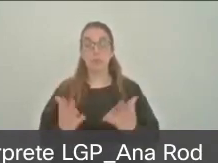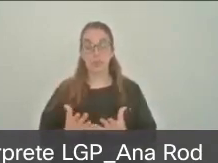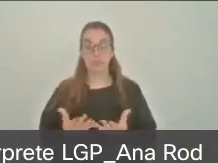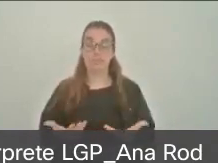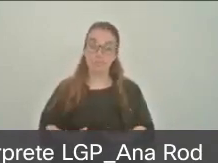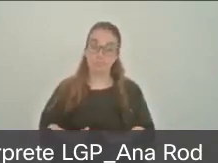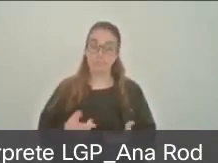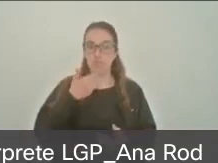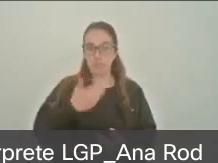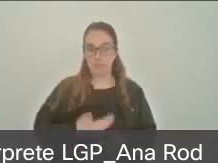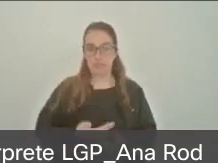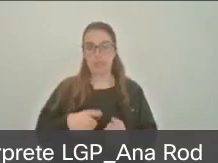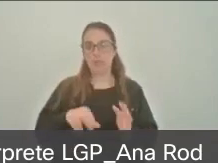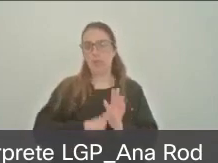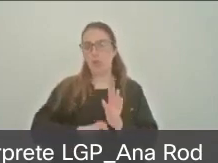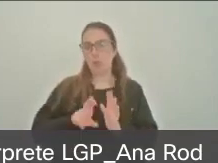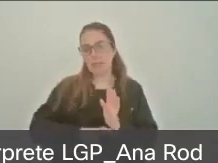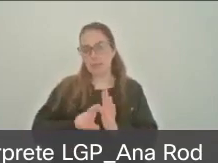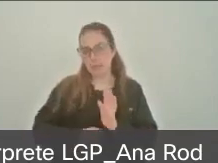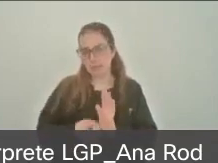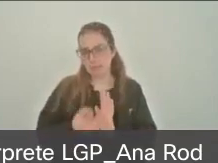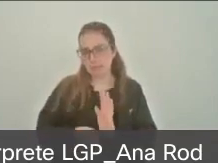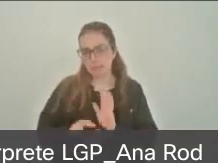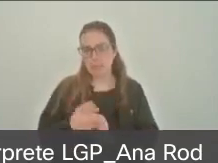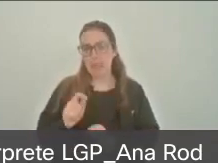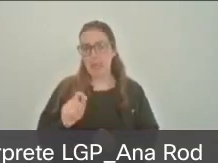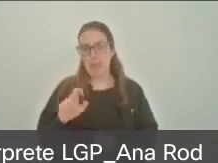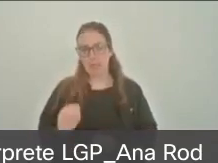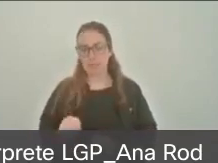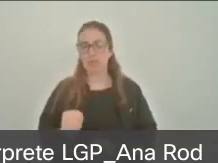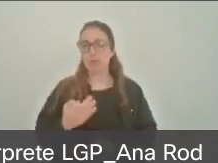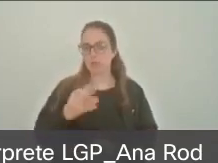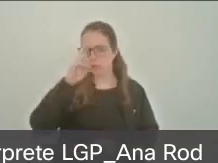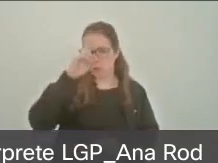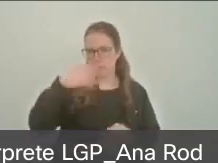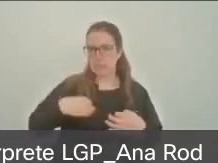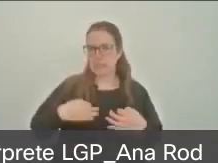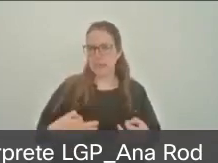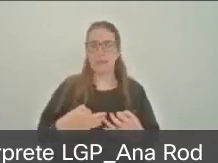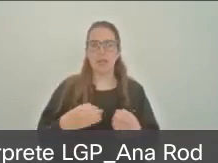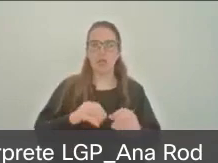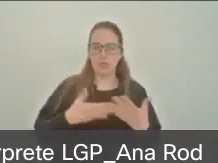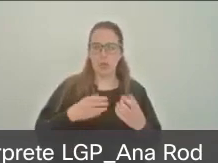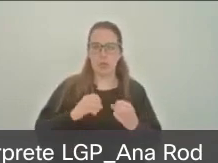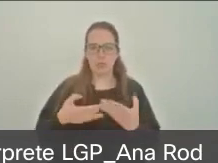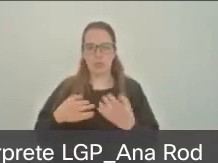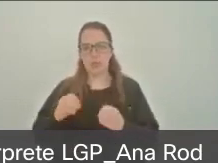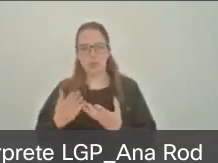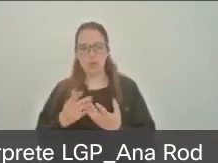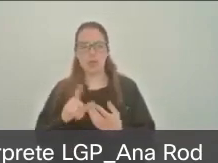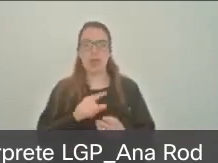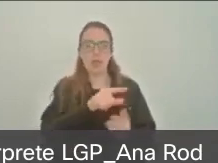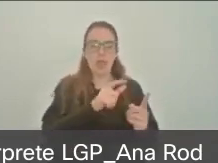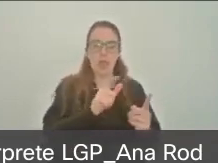que esta experiência de regulação da ERSE se pautou por um esforço permanente no sentido de atualização e de adaptação, no